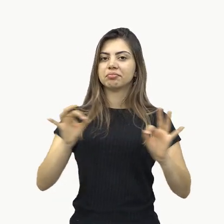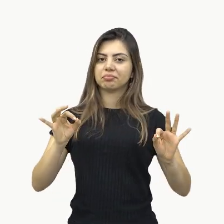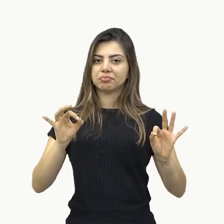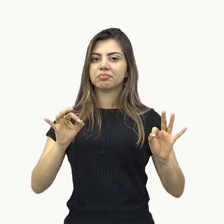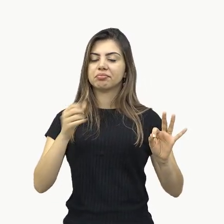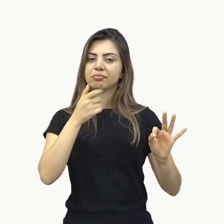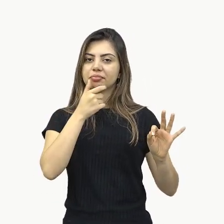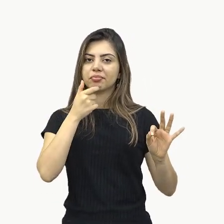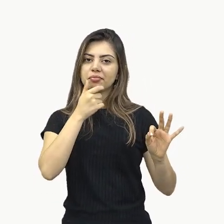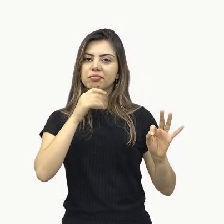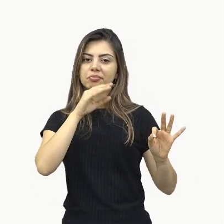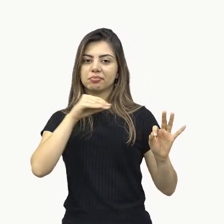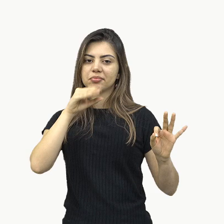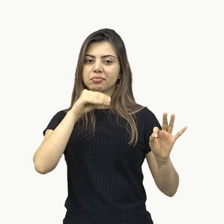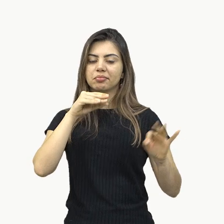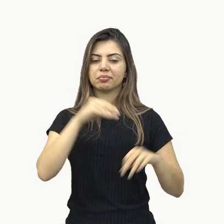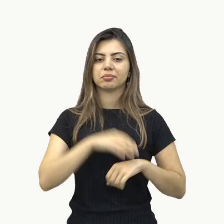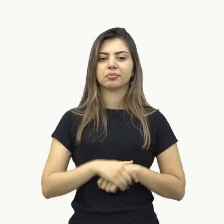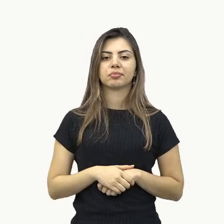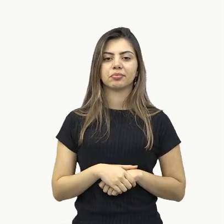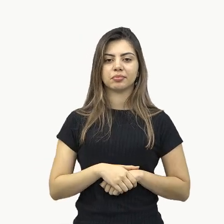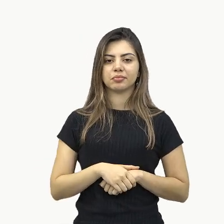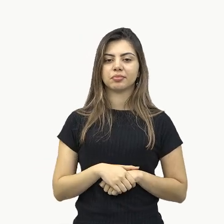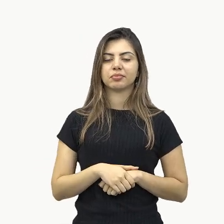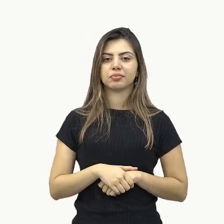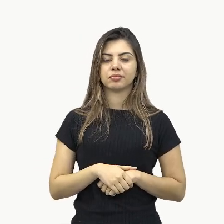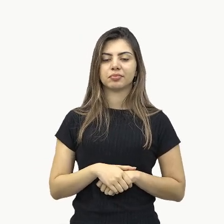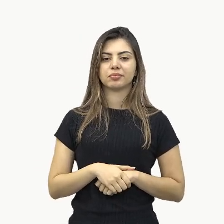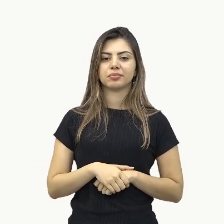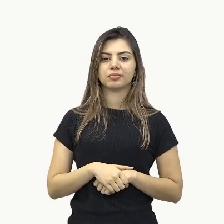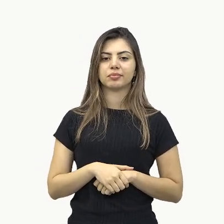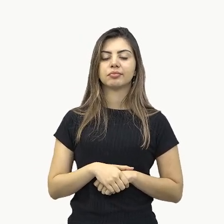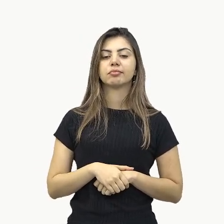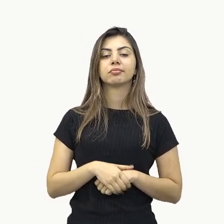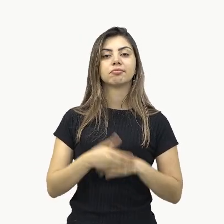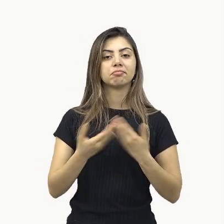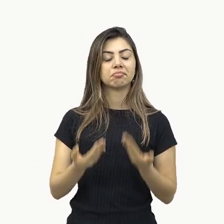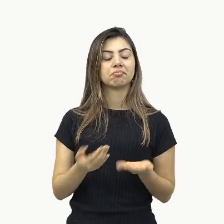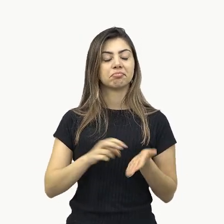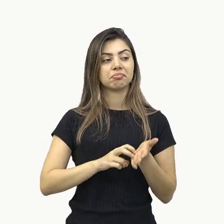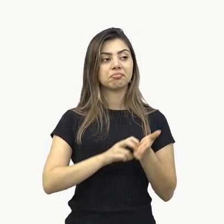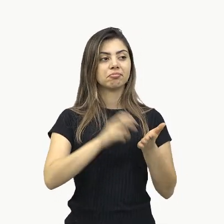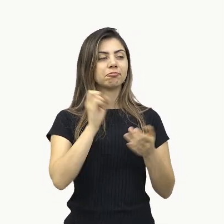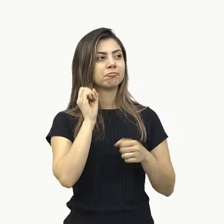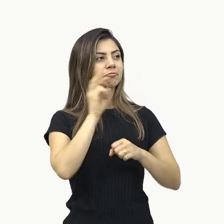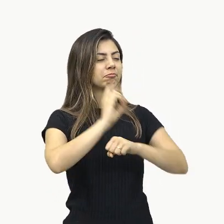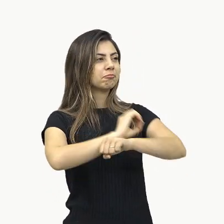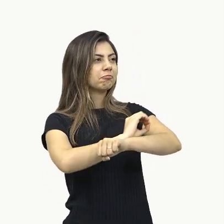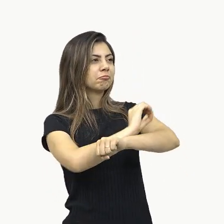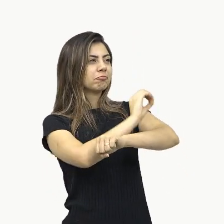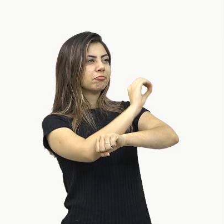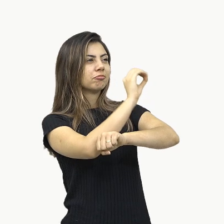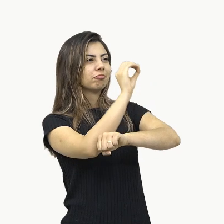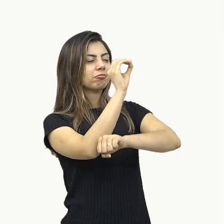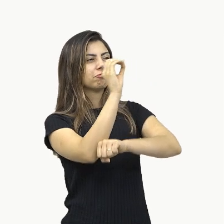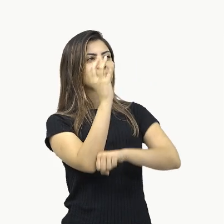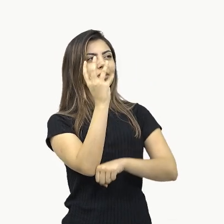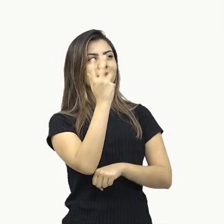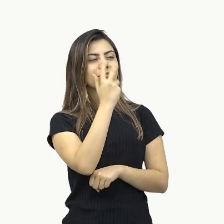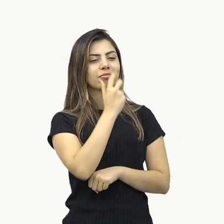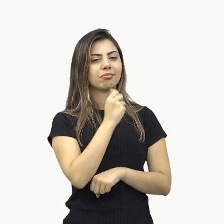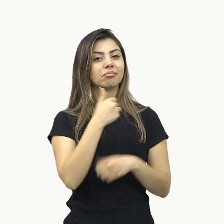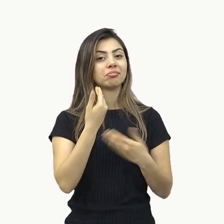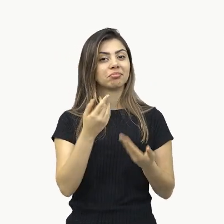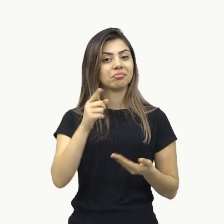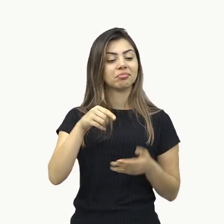a beautiful sunrise. I saw a beautiful sunrise. Essa manhã eu vi um lindo nascer do sol. Repare que é um